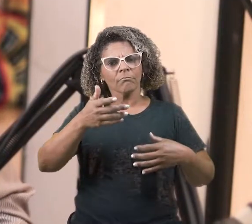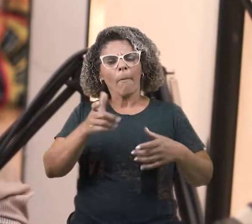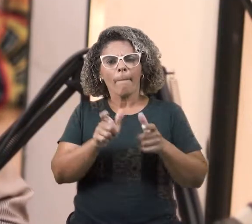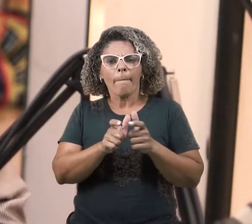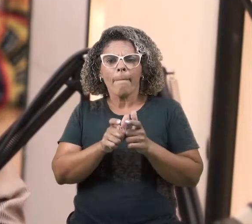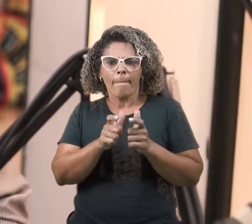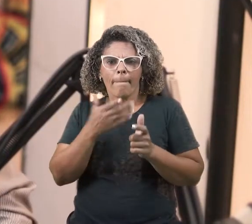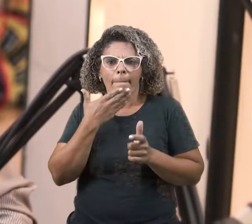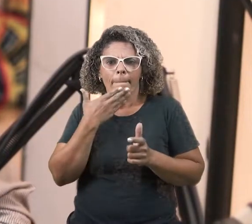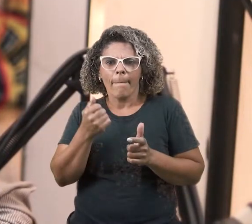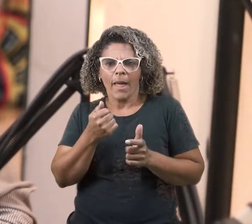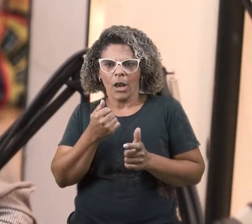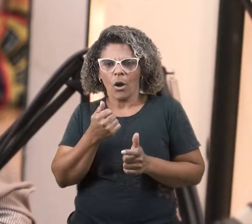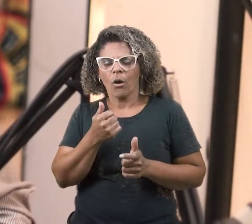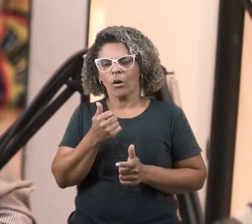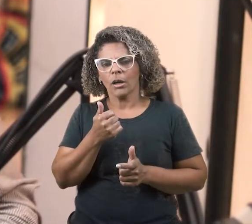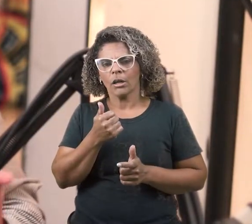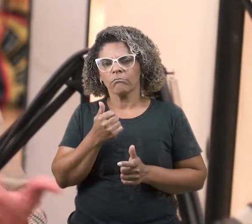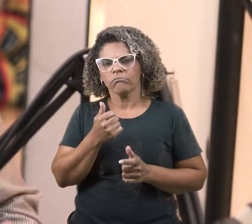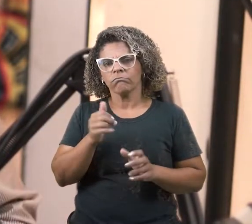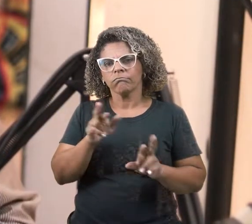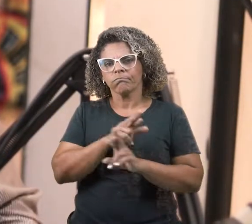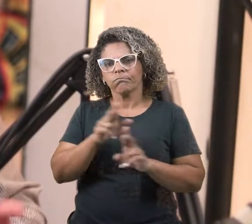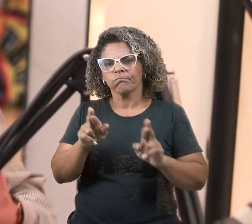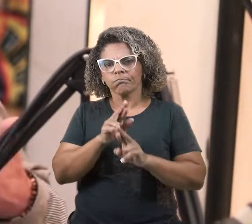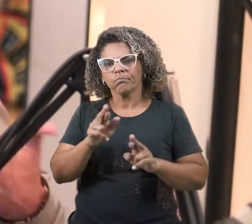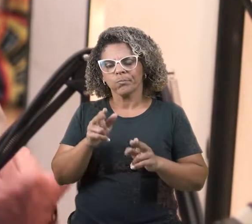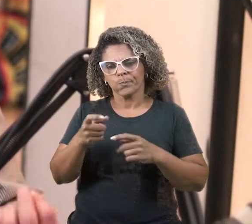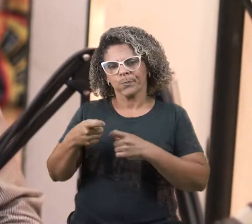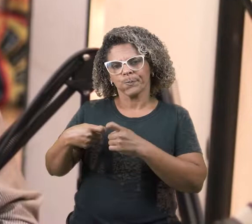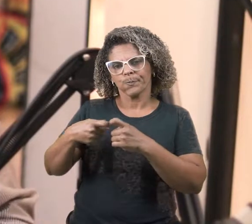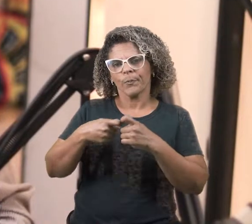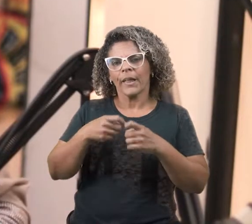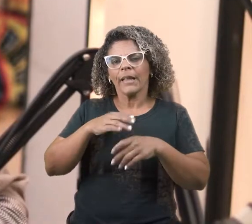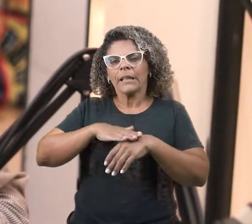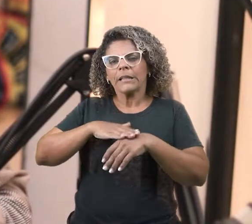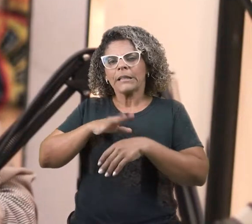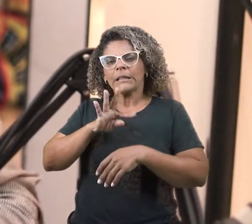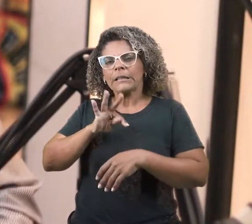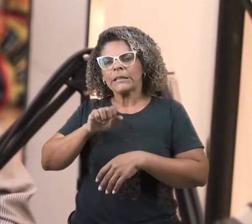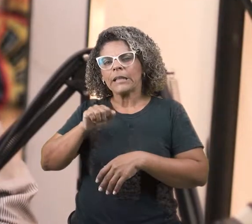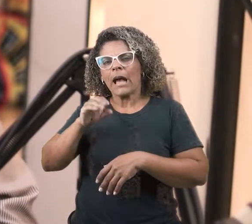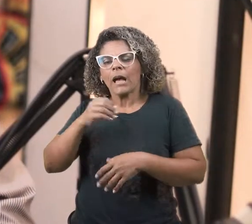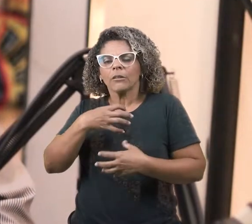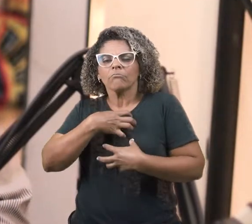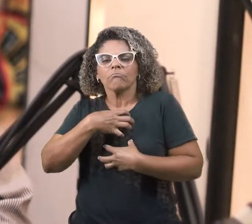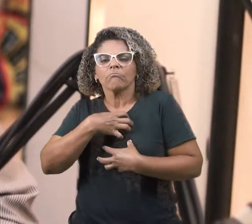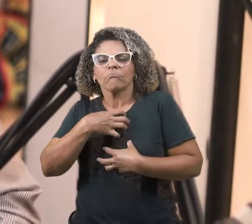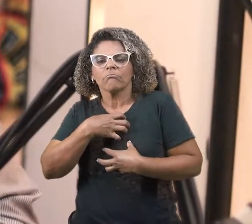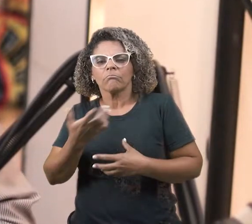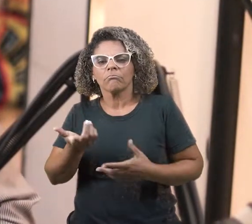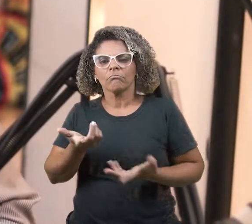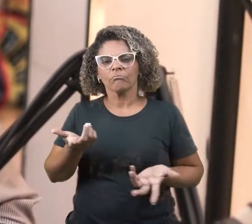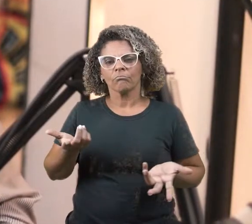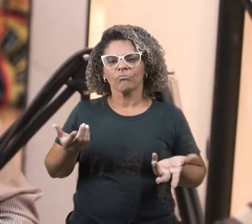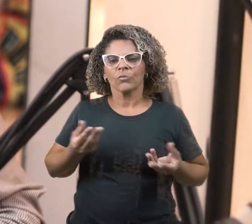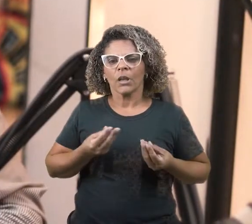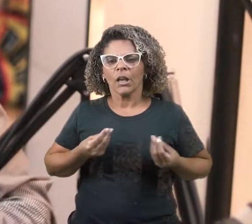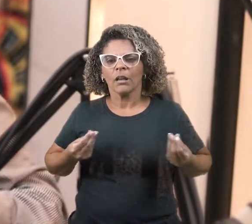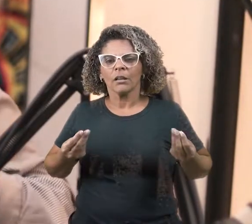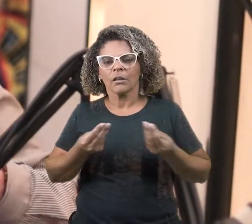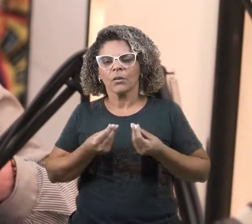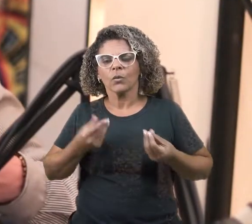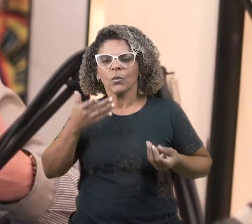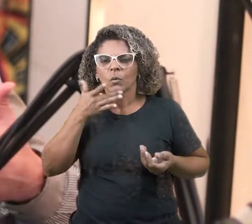de aconchego. O cheiro, o gosto. Gosto, cheiro. Assim como também mais